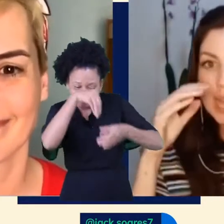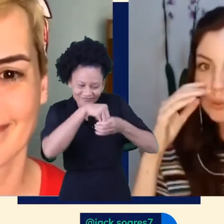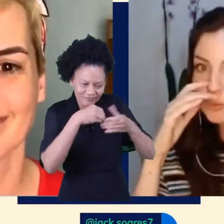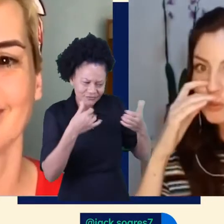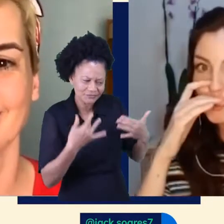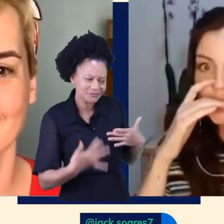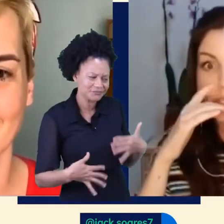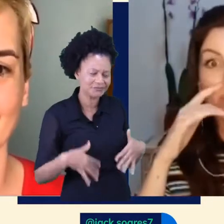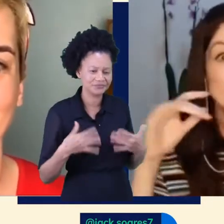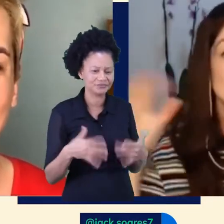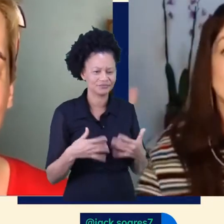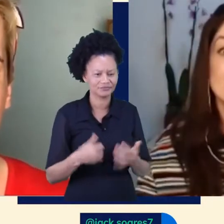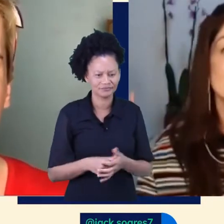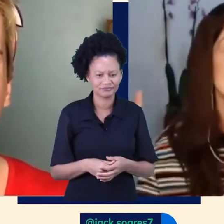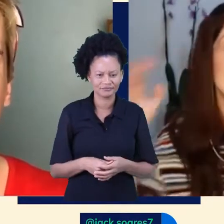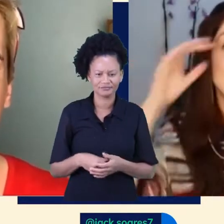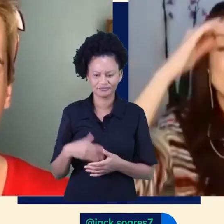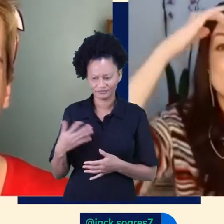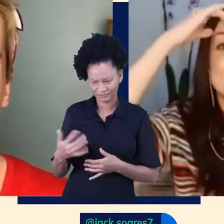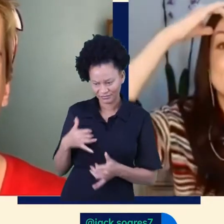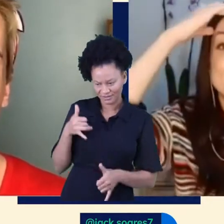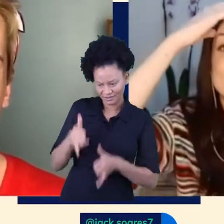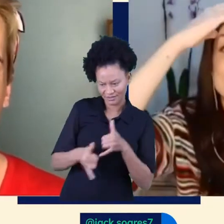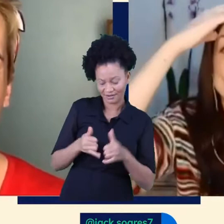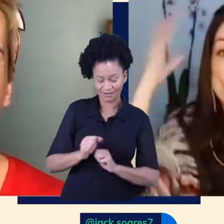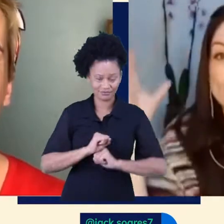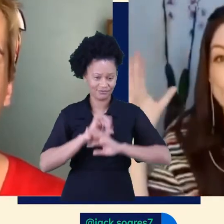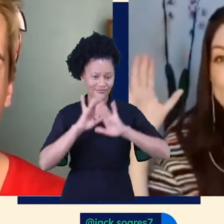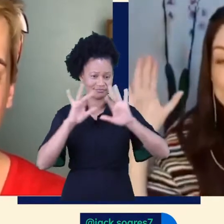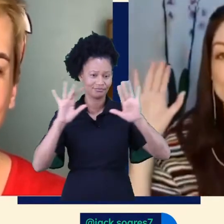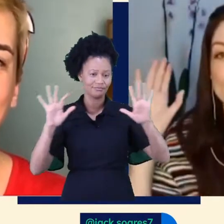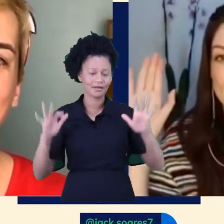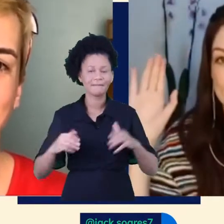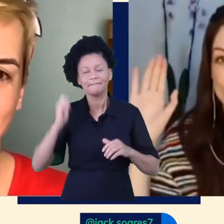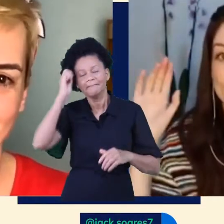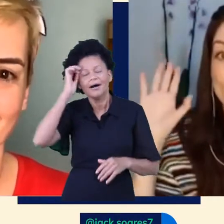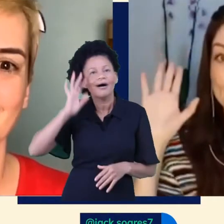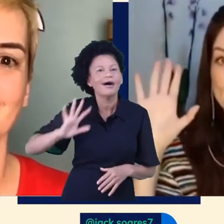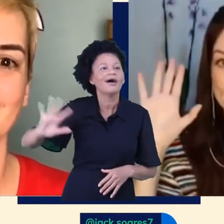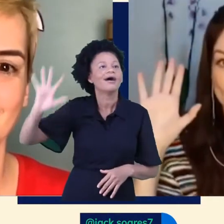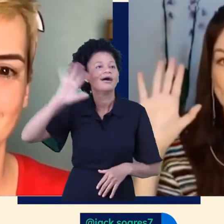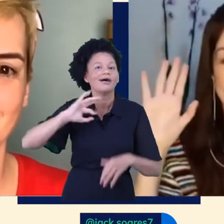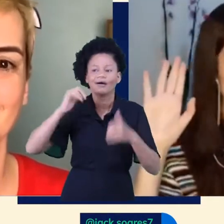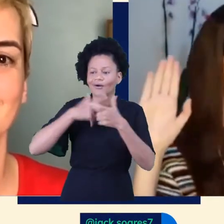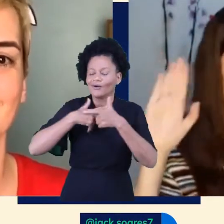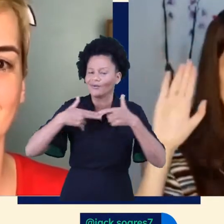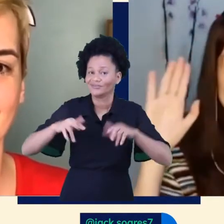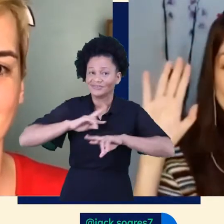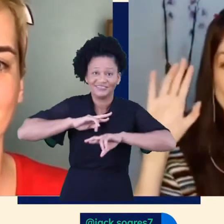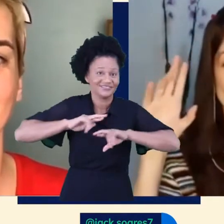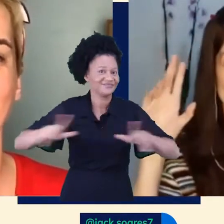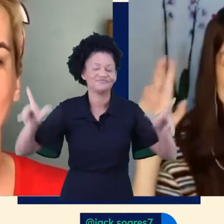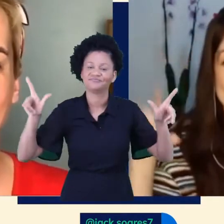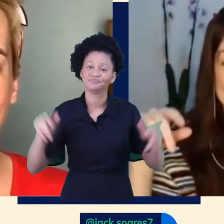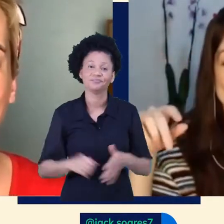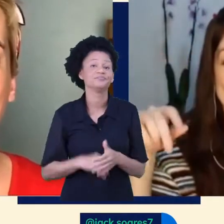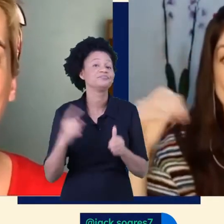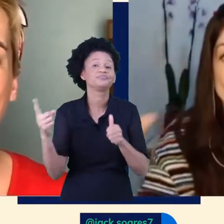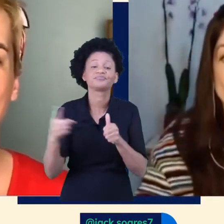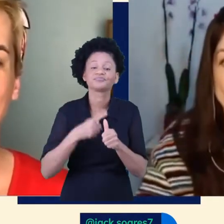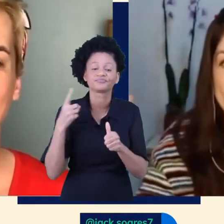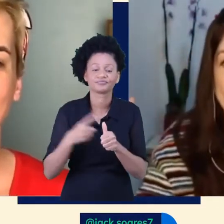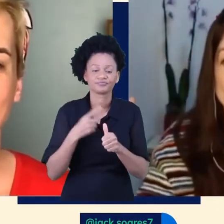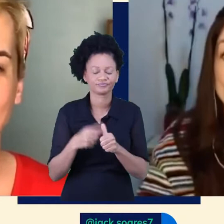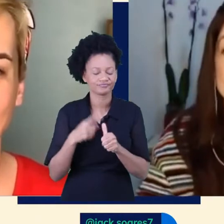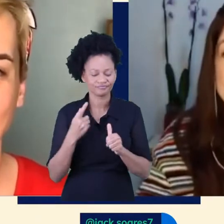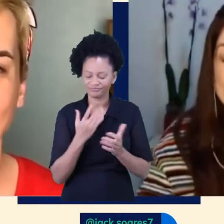um salto, uns brilhos, e a criança tá ali imaginando uma coisa totalmente diferente. Então, primeiro, isso não tem a ver com orientação sexual.